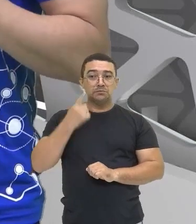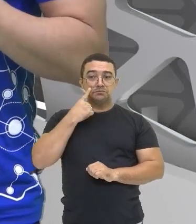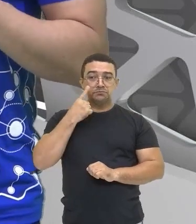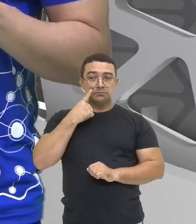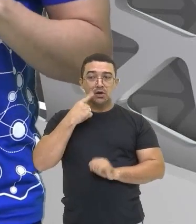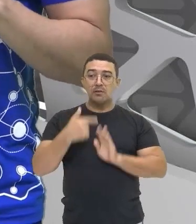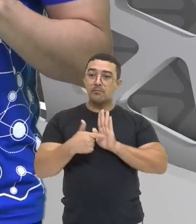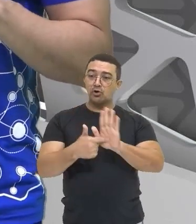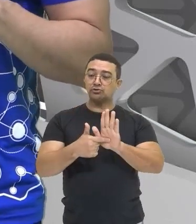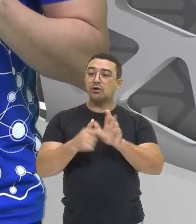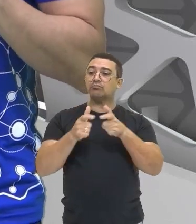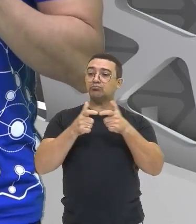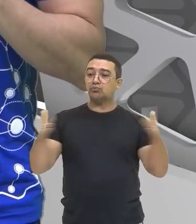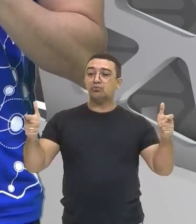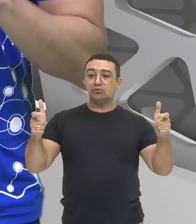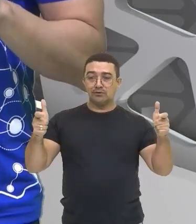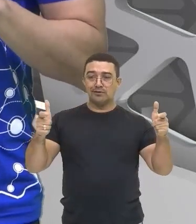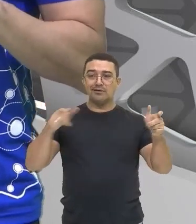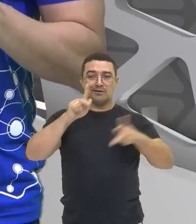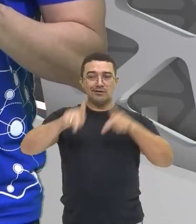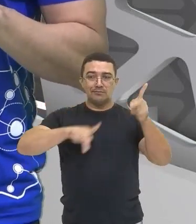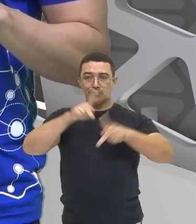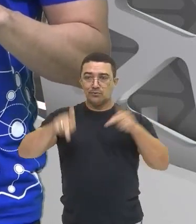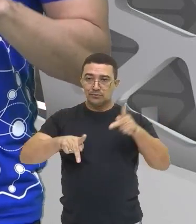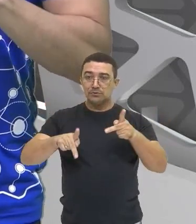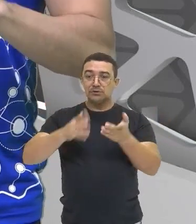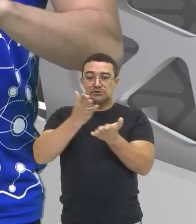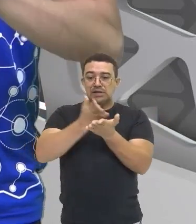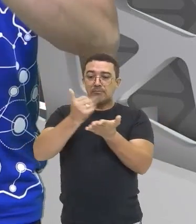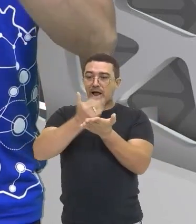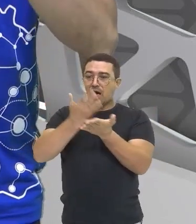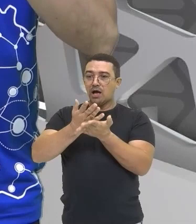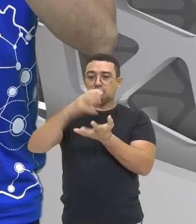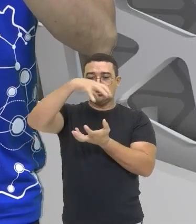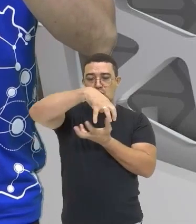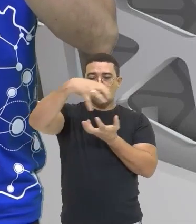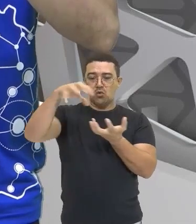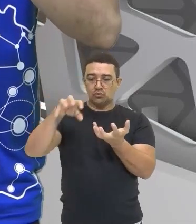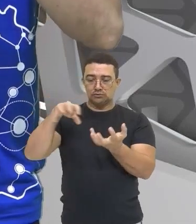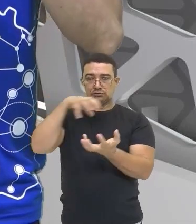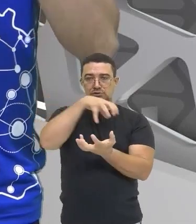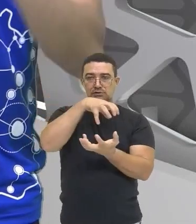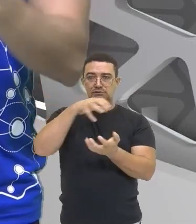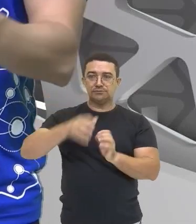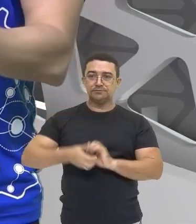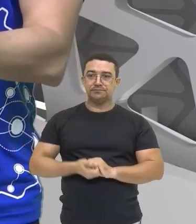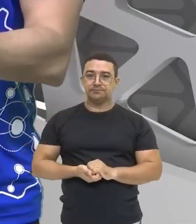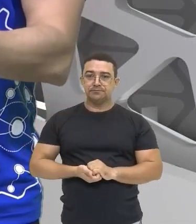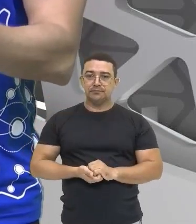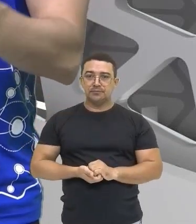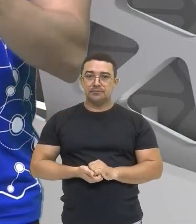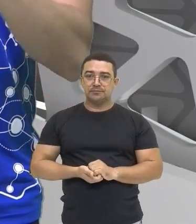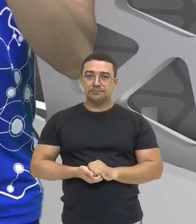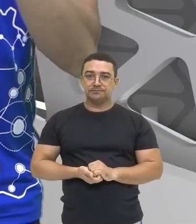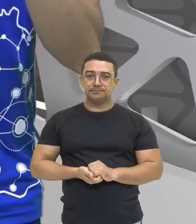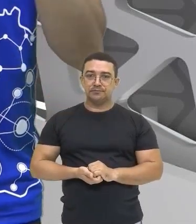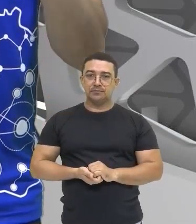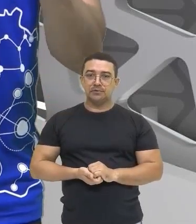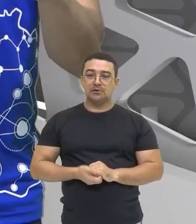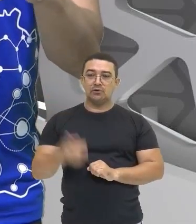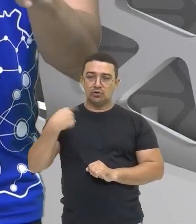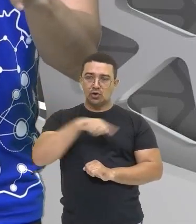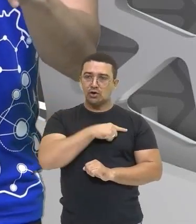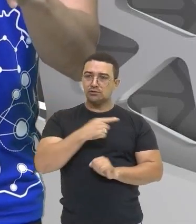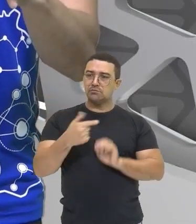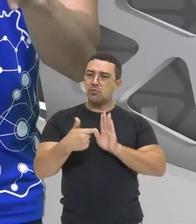tá? Do crescimento populacional por continente, e aí nós fizemos um recorte temporal. Nós estamos